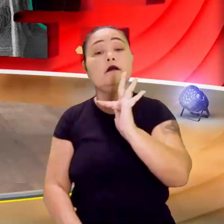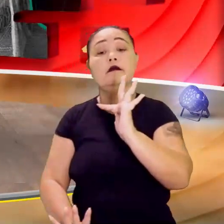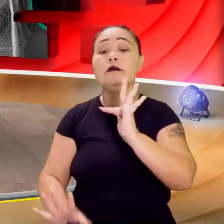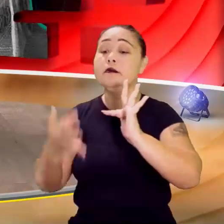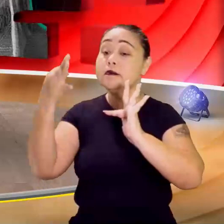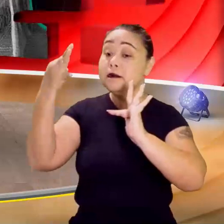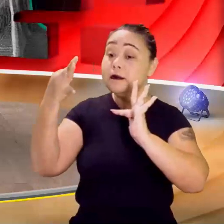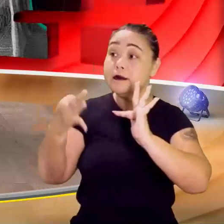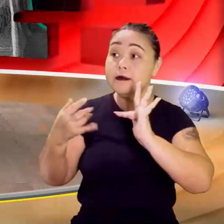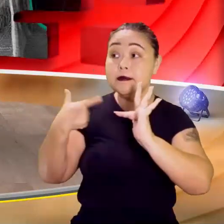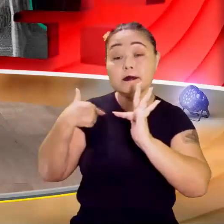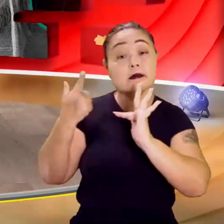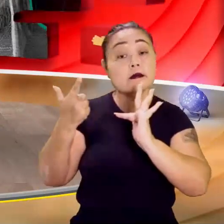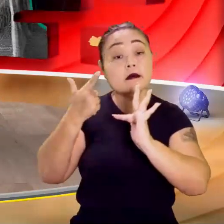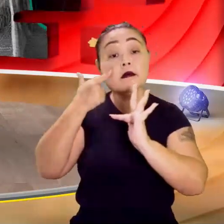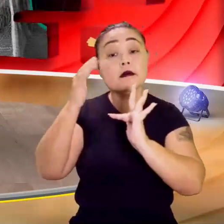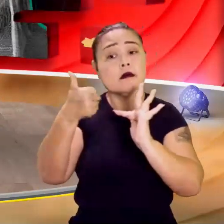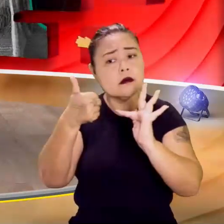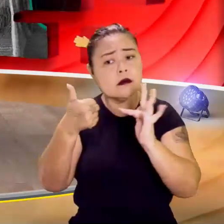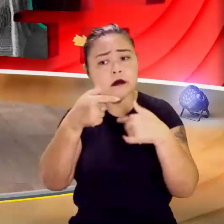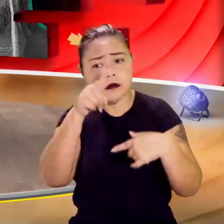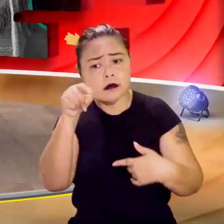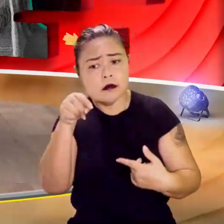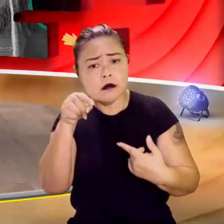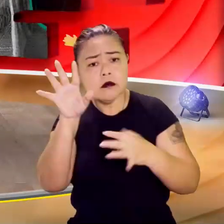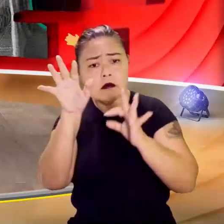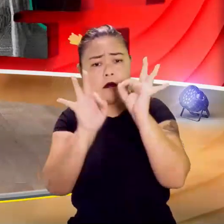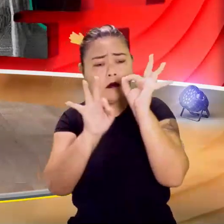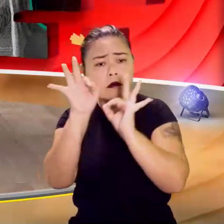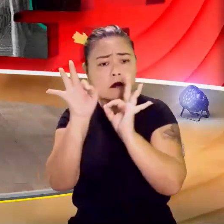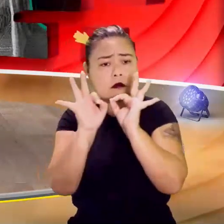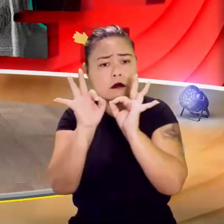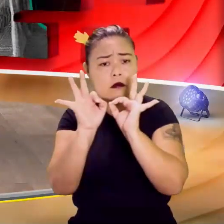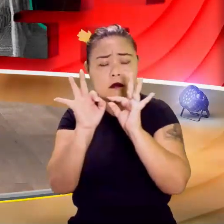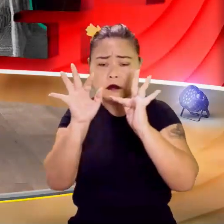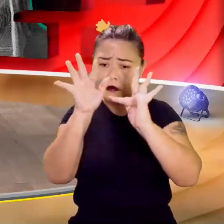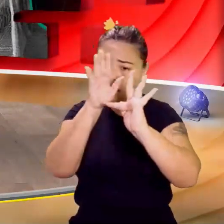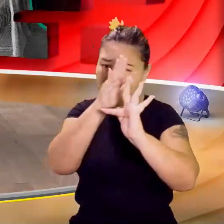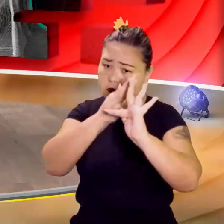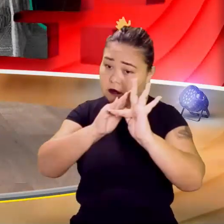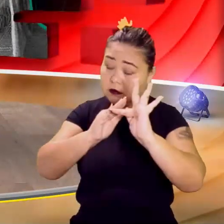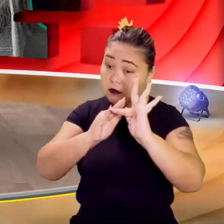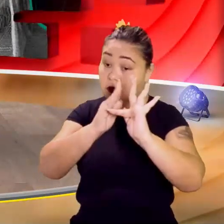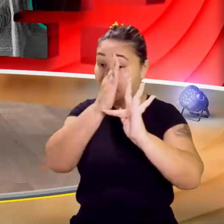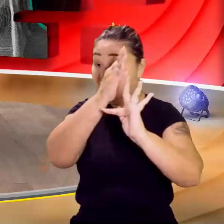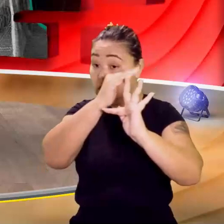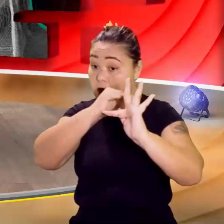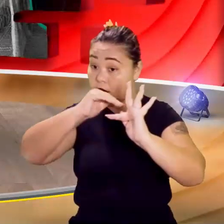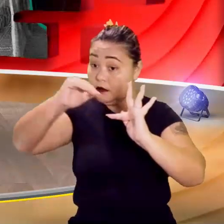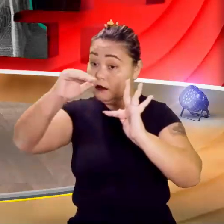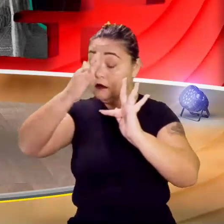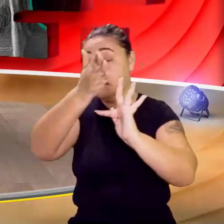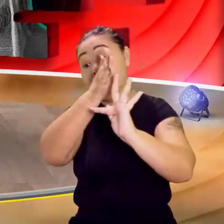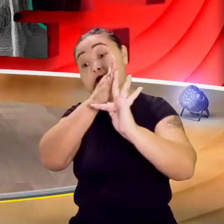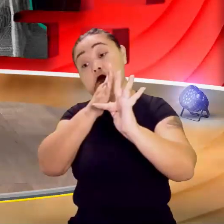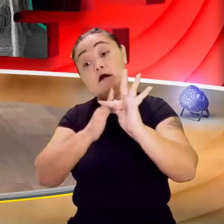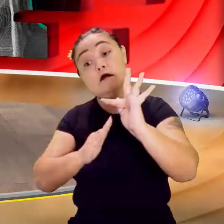Perfeito. Legal, então, né? E aí, será que esse formato aqui é uma crescente ou é decrescente?